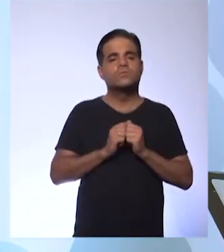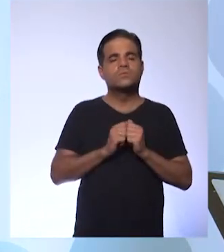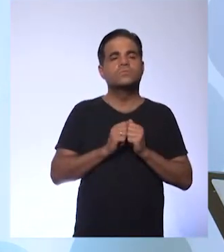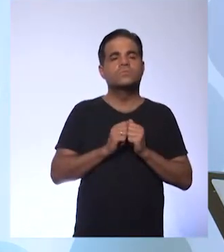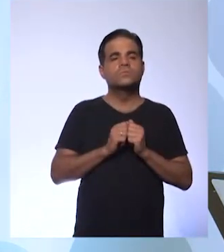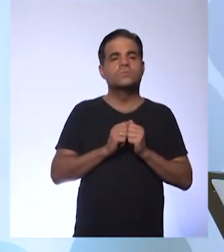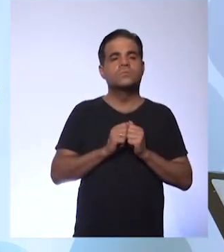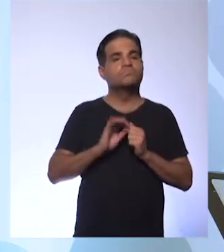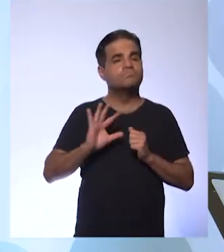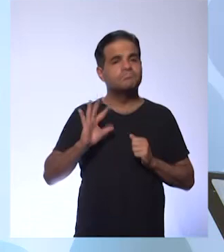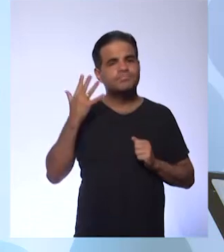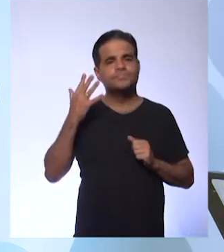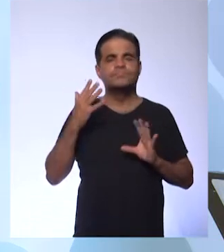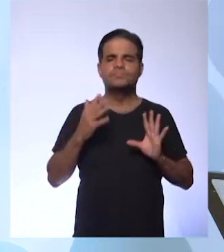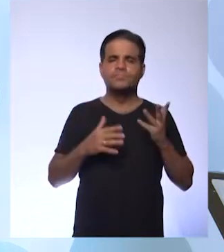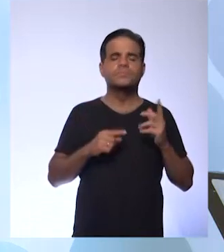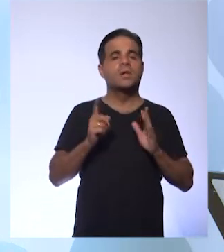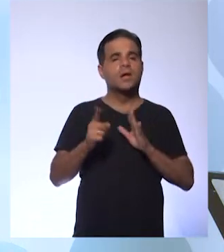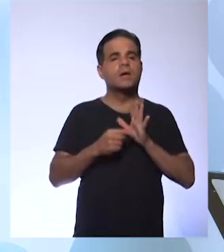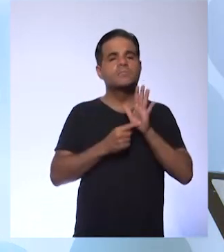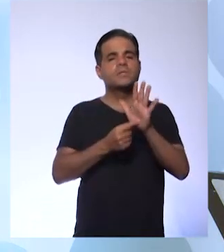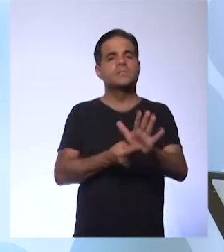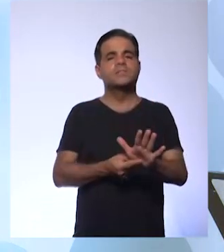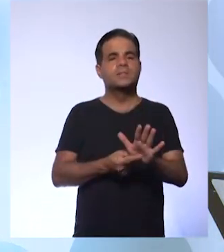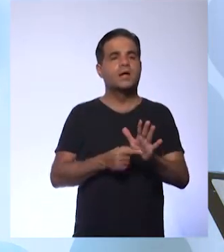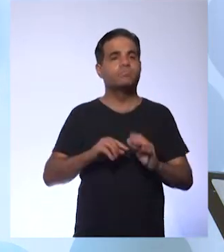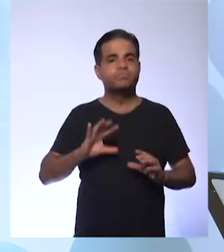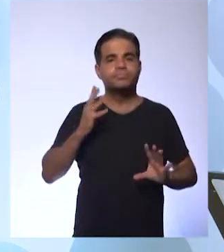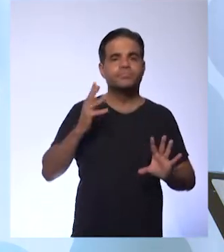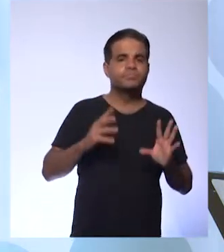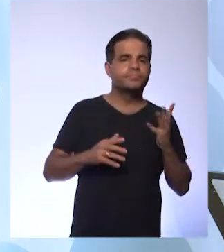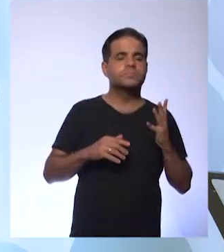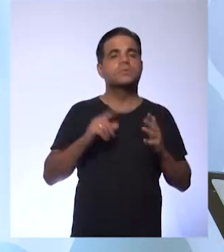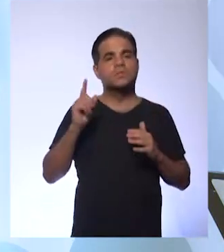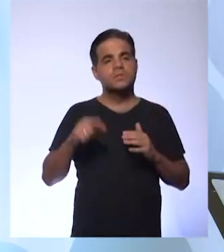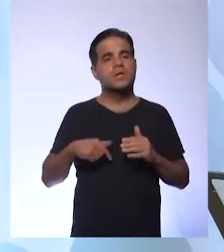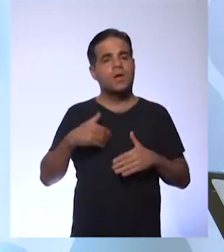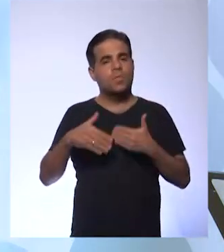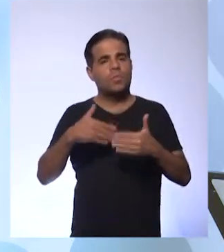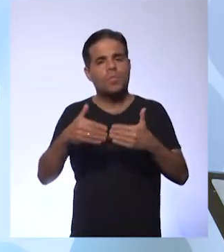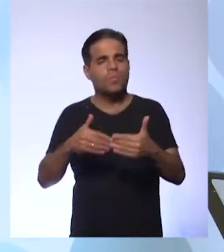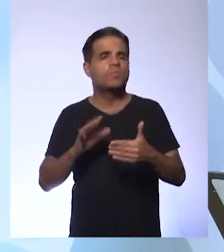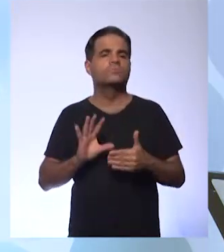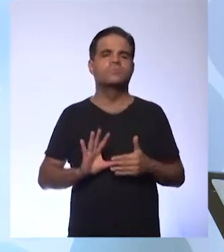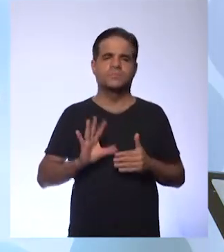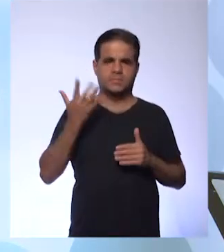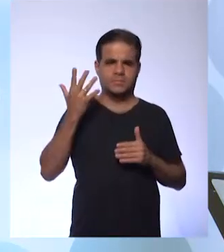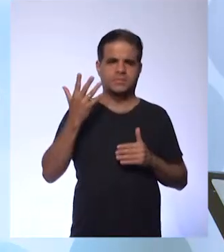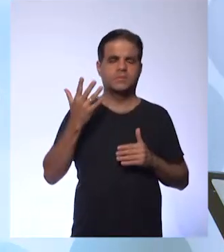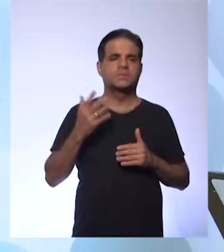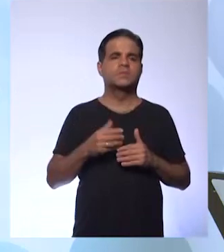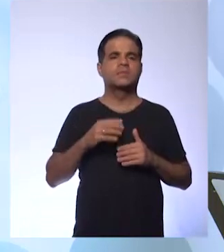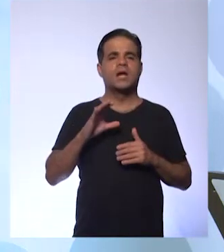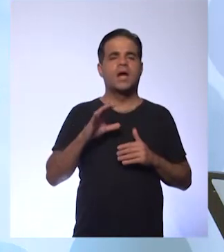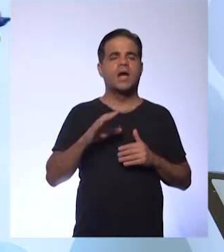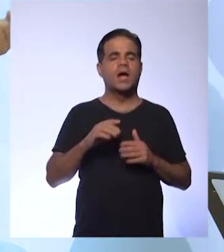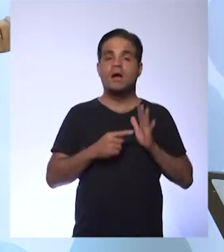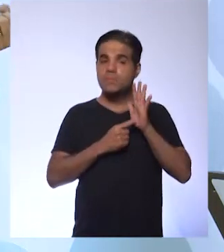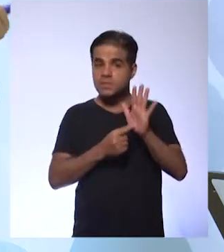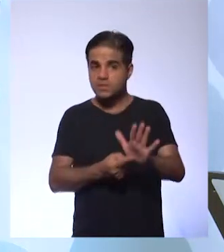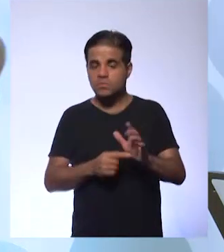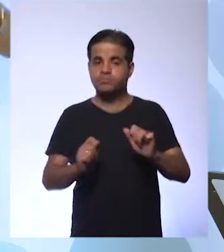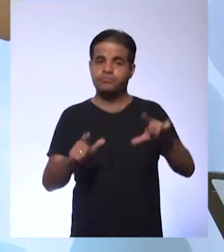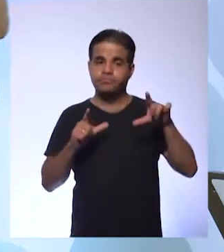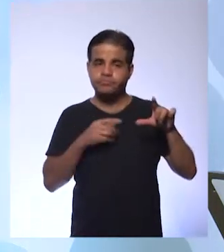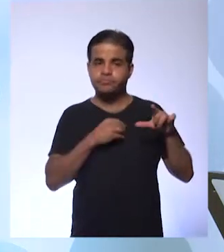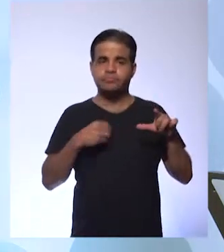conjuntiva causal, gente. Ela apresenta a causa. Isso daqui é a consequência. A causa, apresentei o